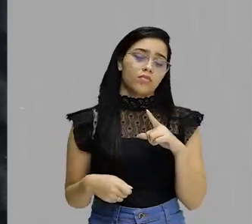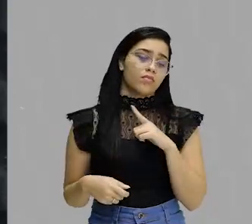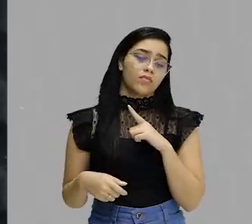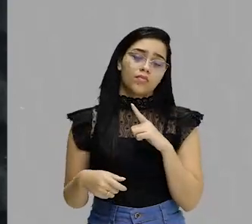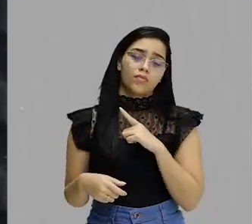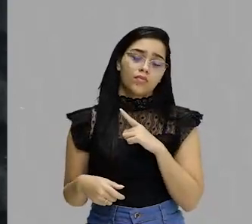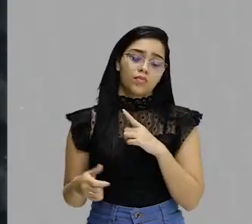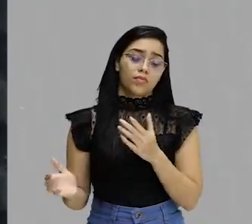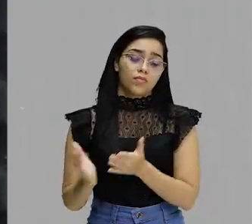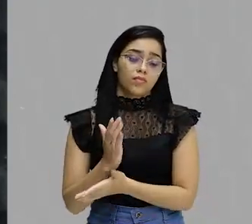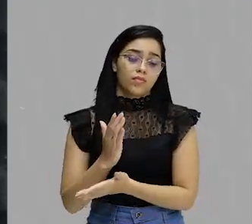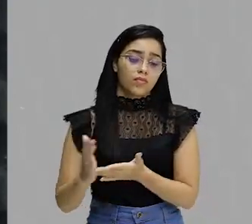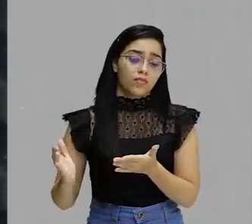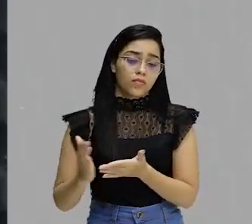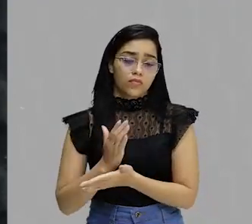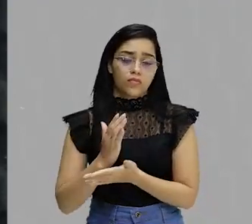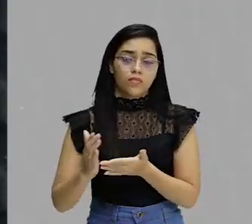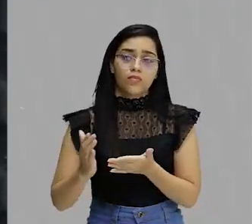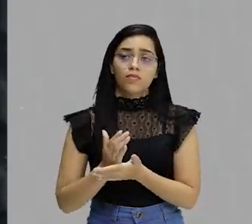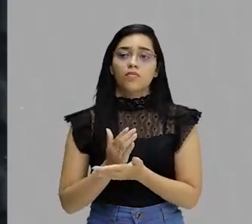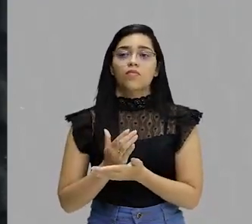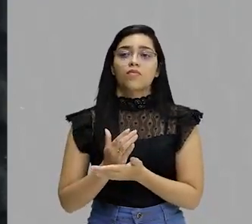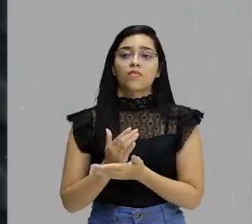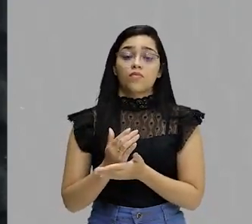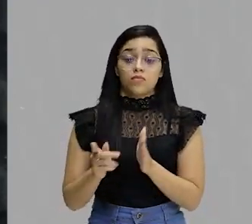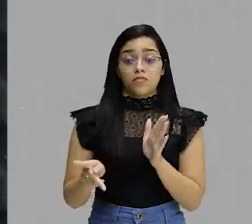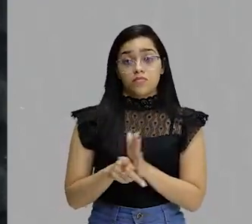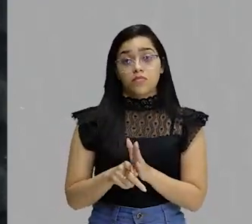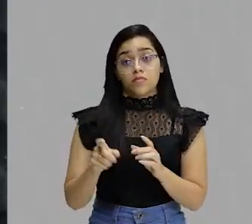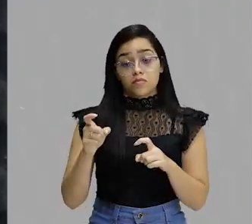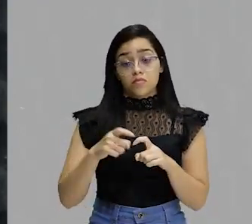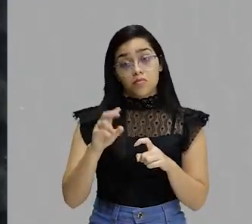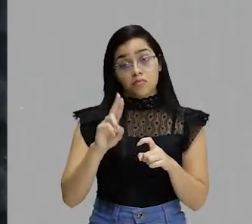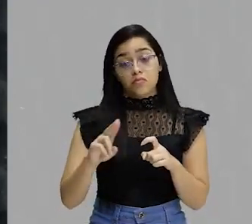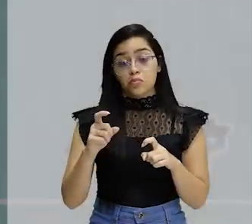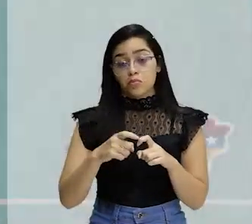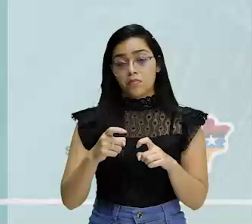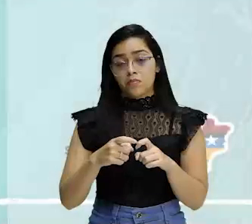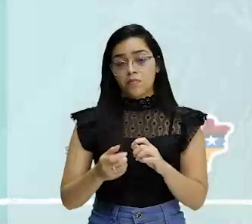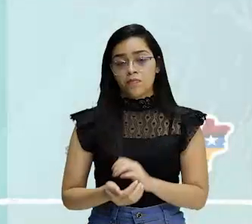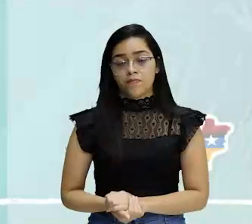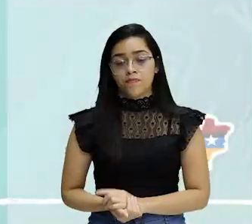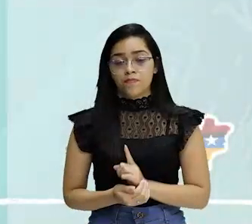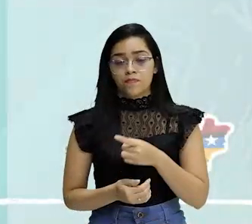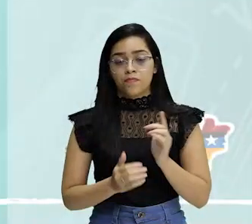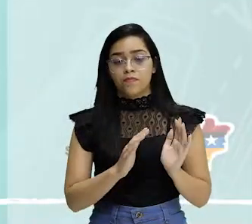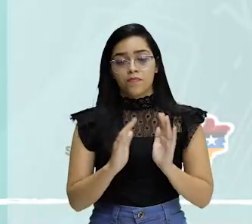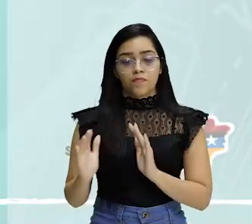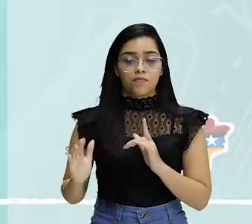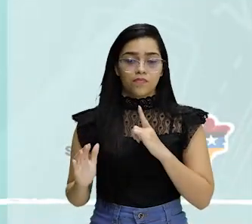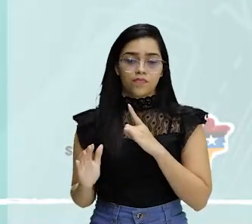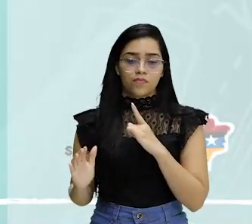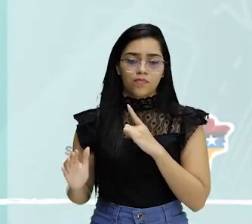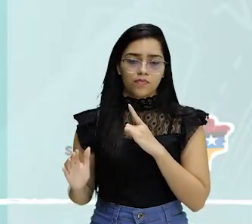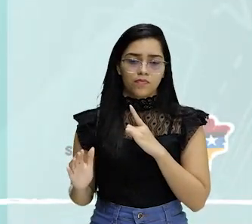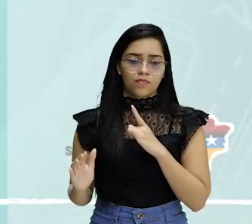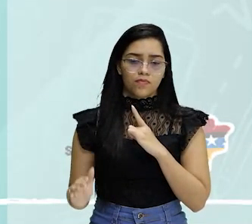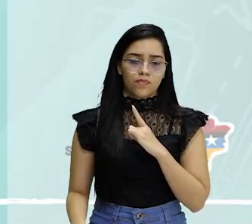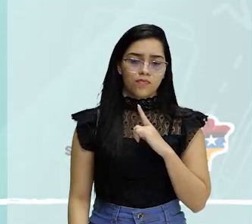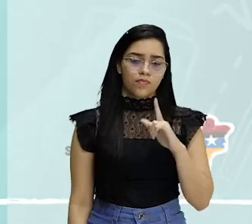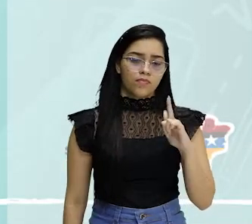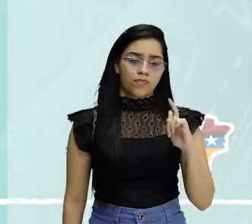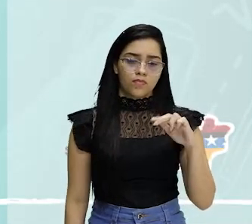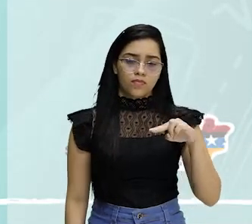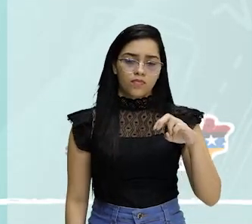extraído alguns elementos medicinais, ok, pessoal? Outra classificação de gimnospermas é a